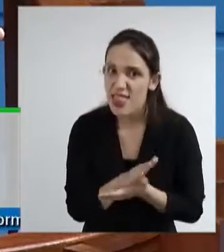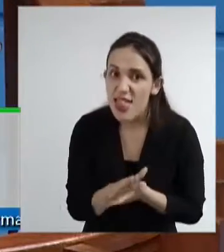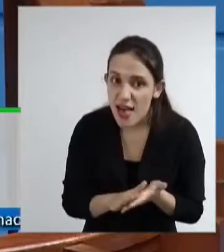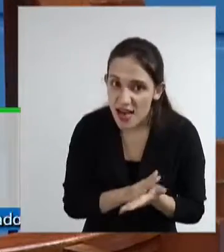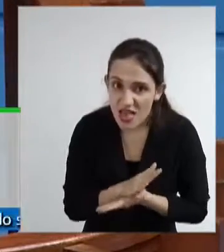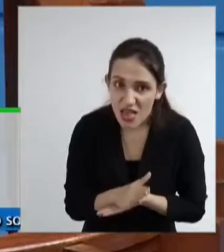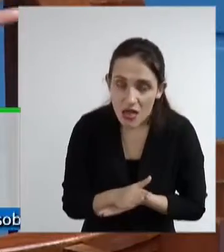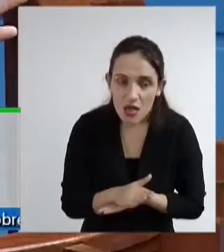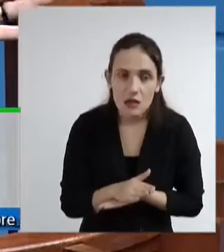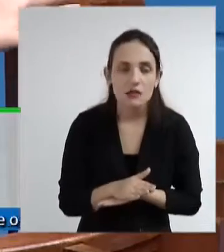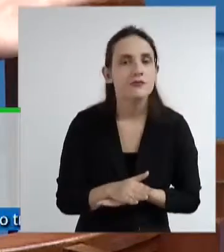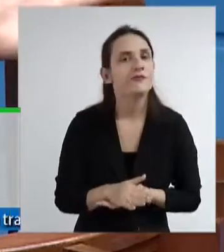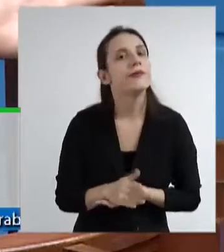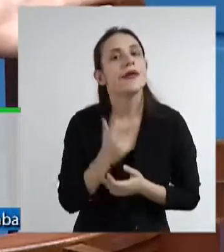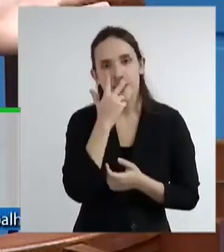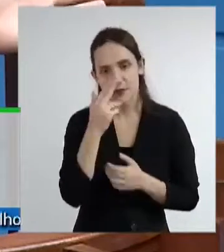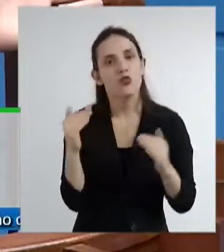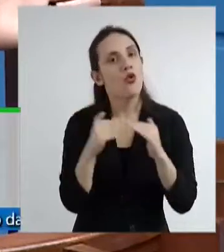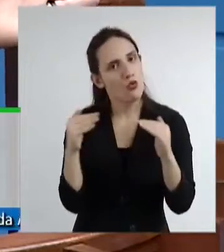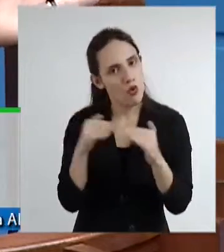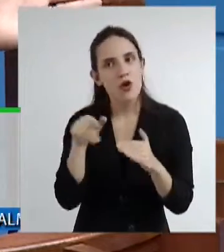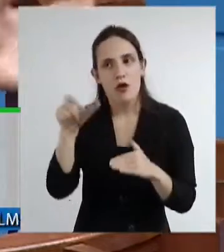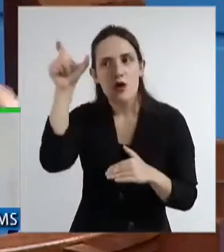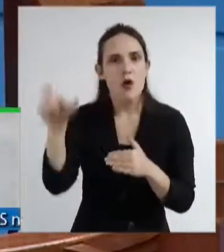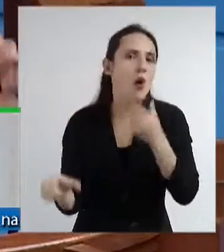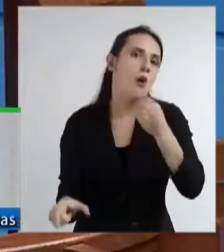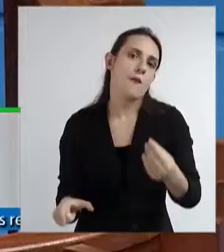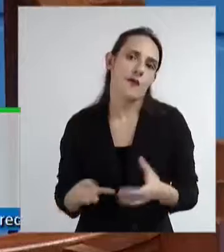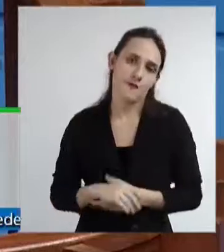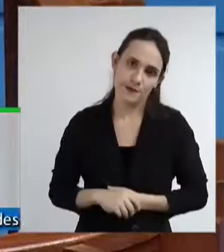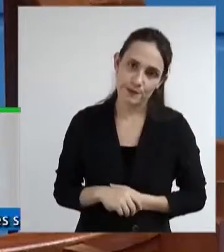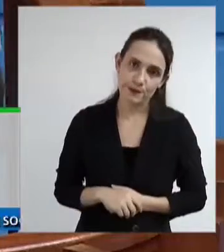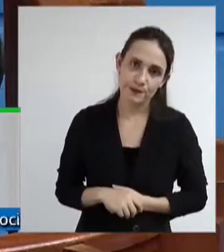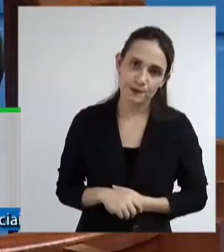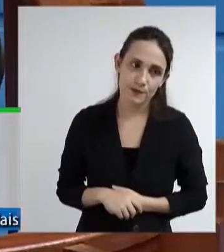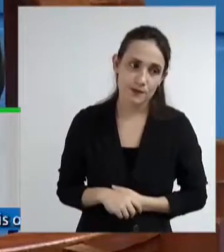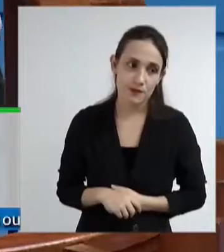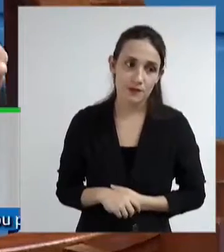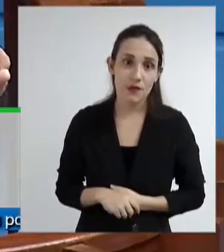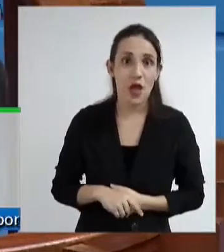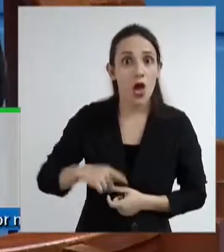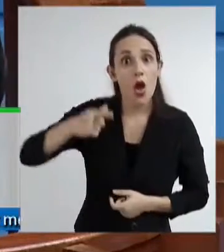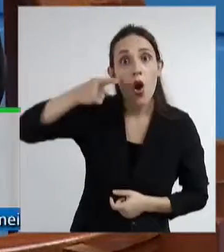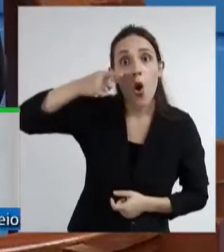do ministro, nós estamos concordando com ela. Isso aqui foi ontem